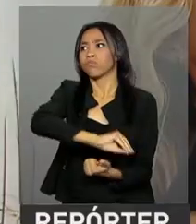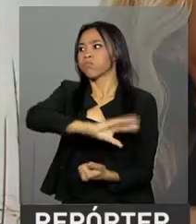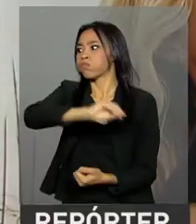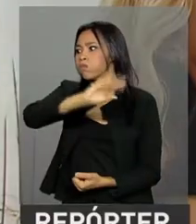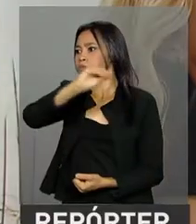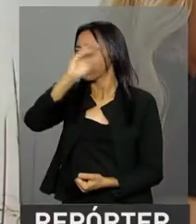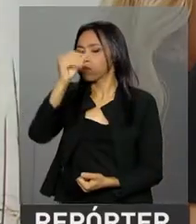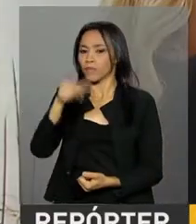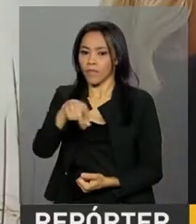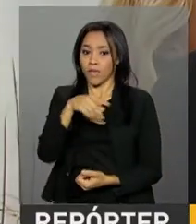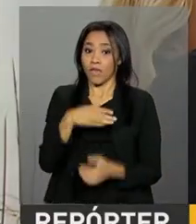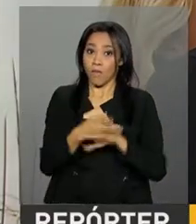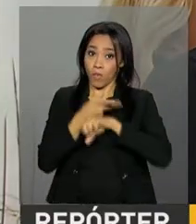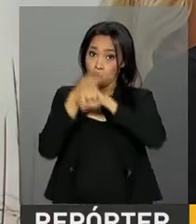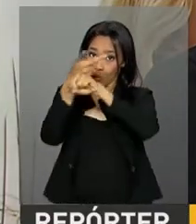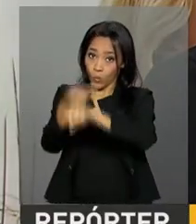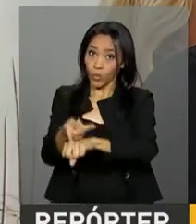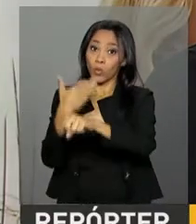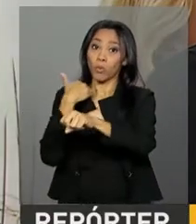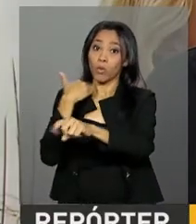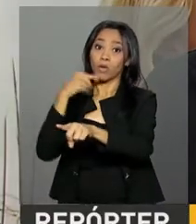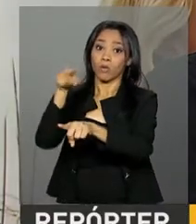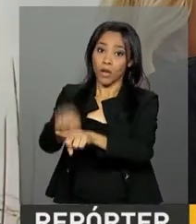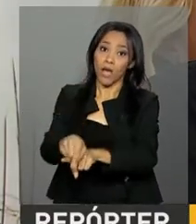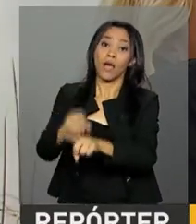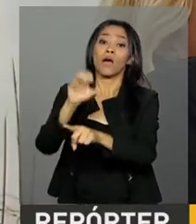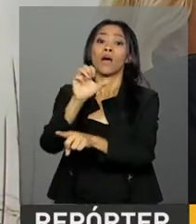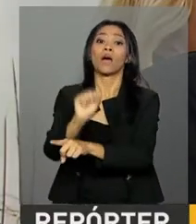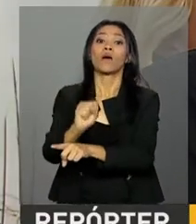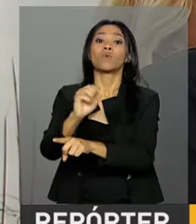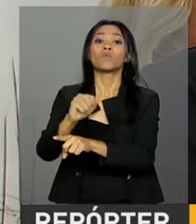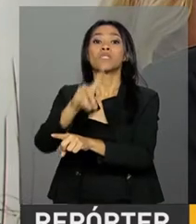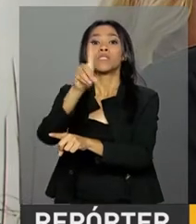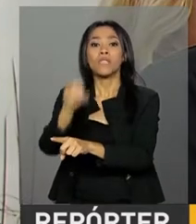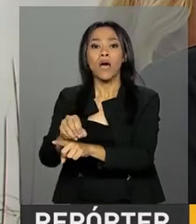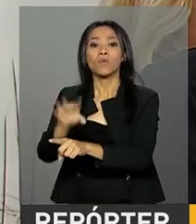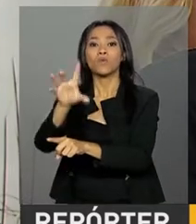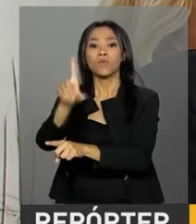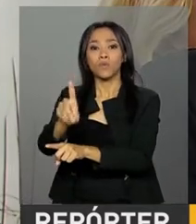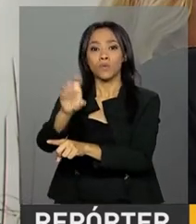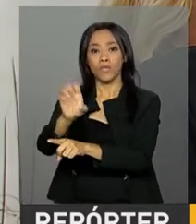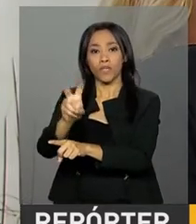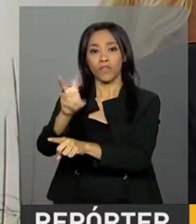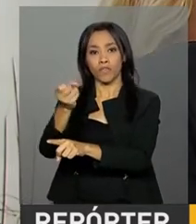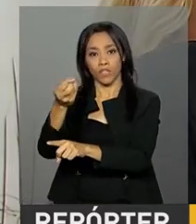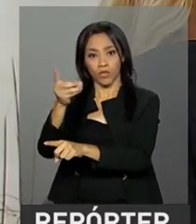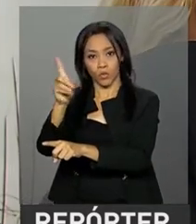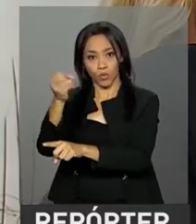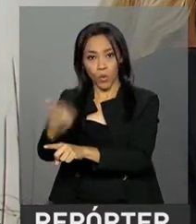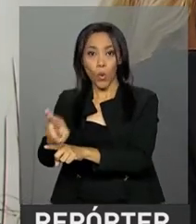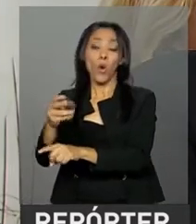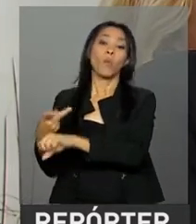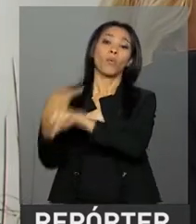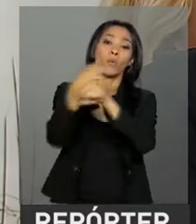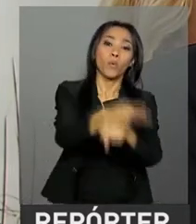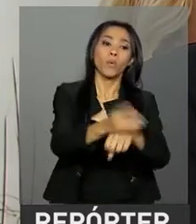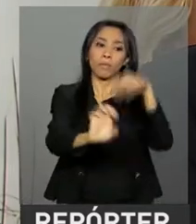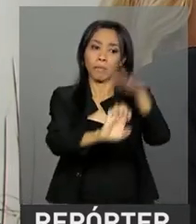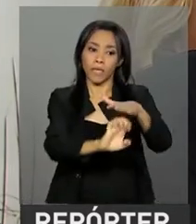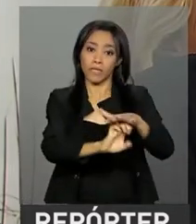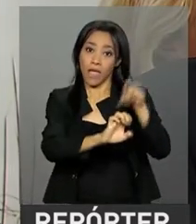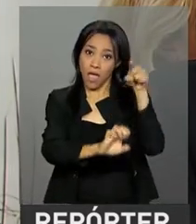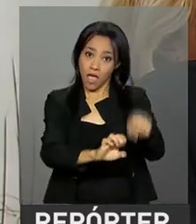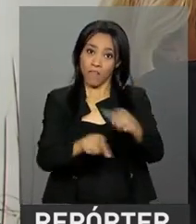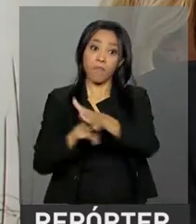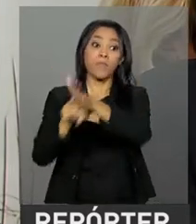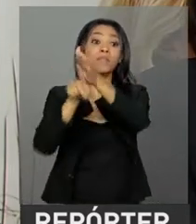Pega o saldo devedor no banco de origem, procura um outro banco ou uma financeira. Essa financeira vai fazer a pesquisa de mercado para ele, para ver